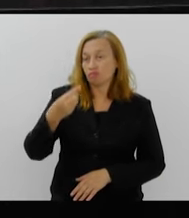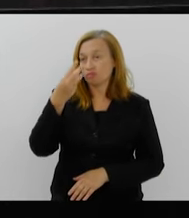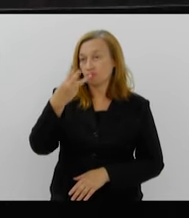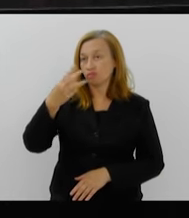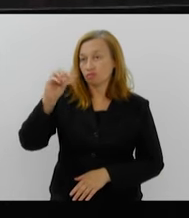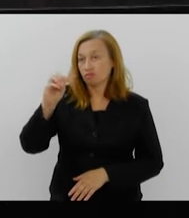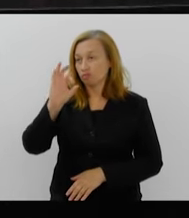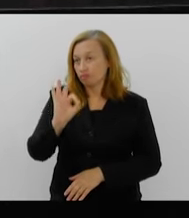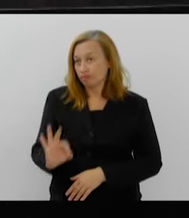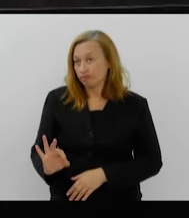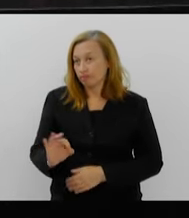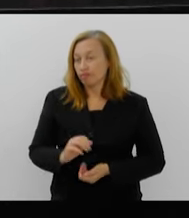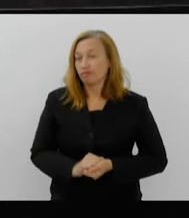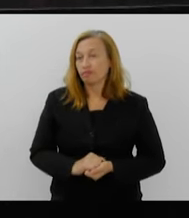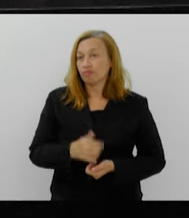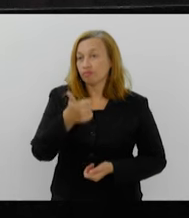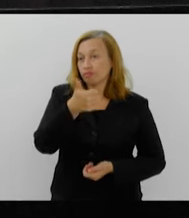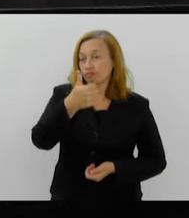8,30%,